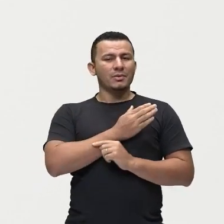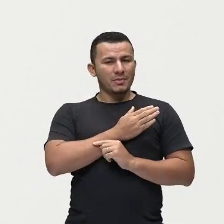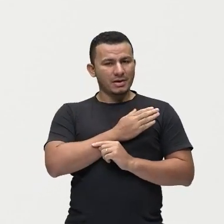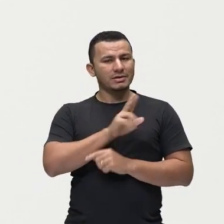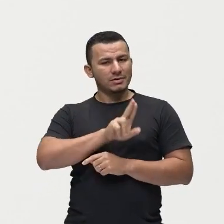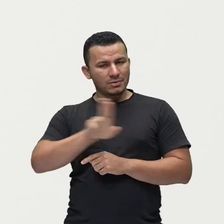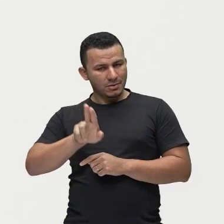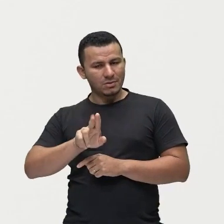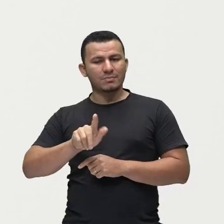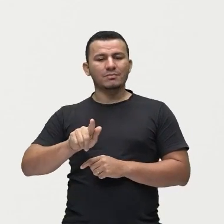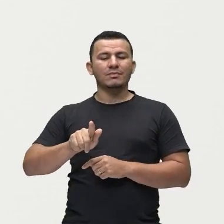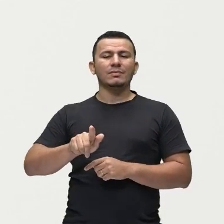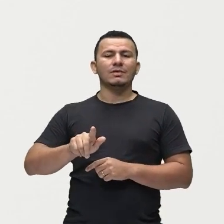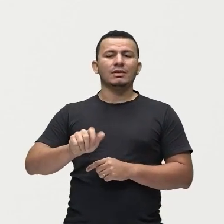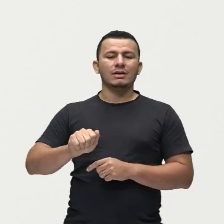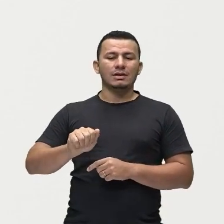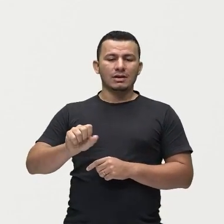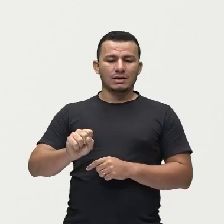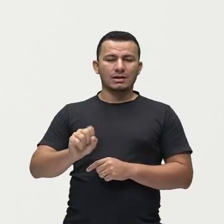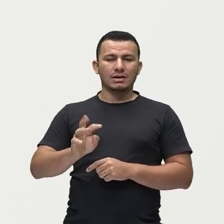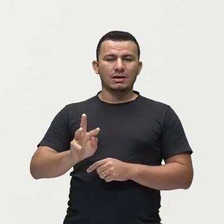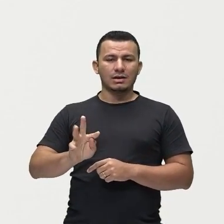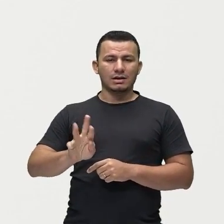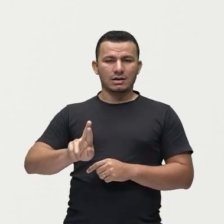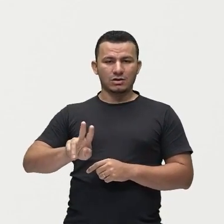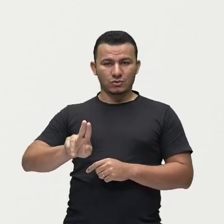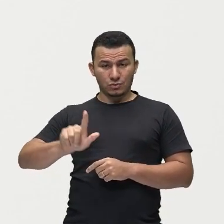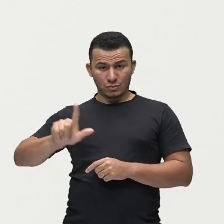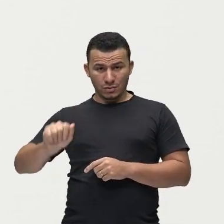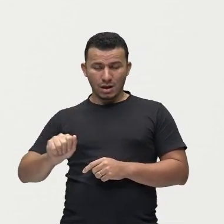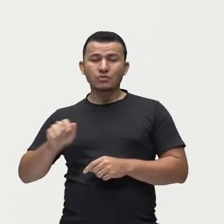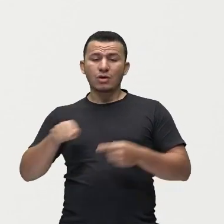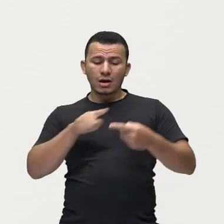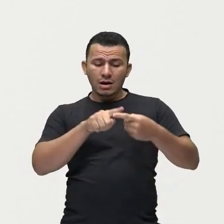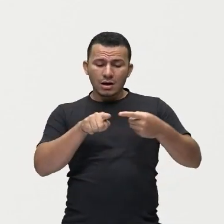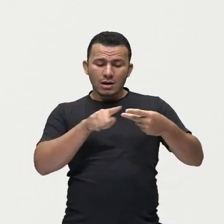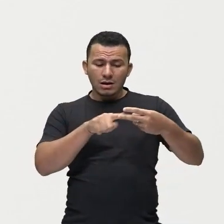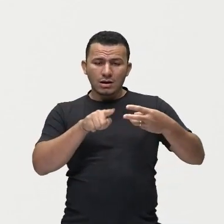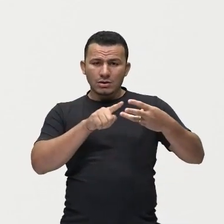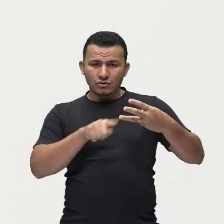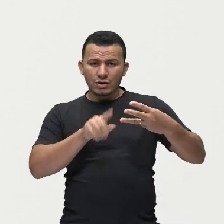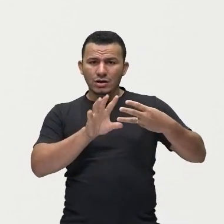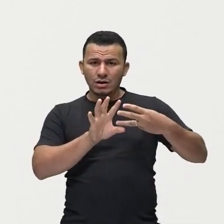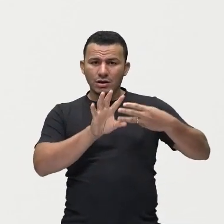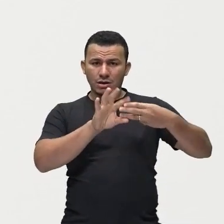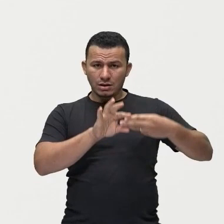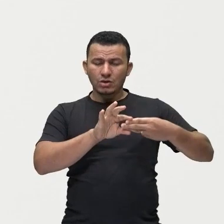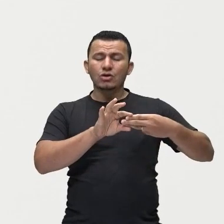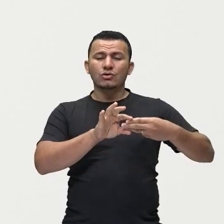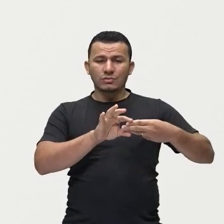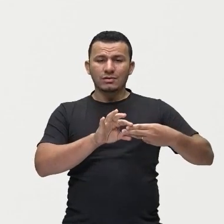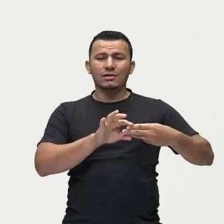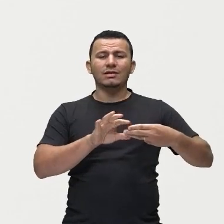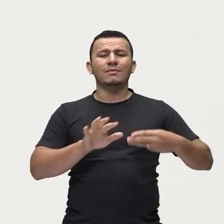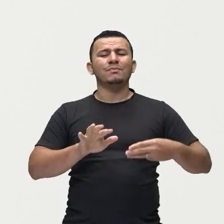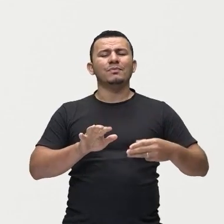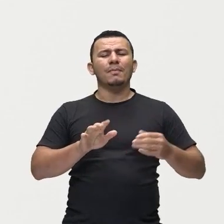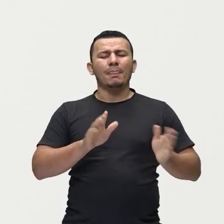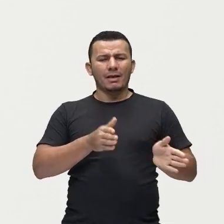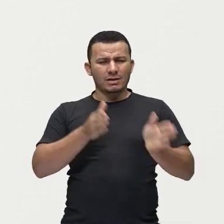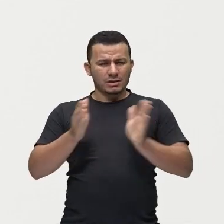é a gástrula. Ao final dessa etapa, esses folhetos germinativos ou